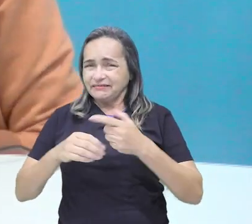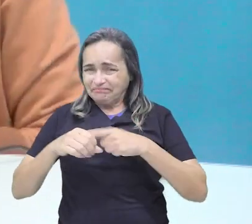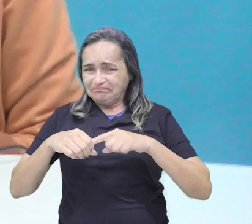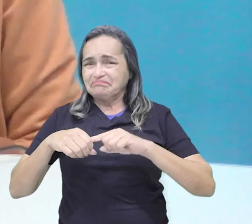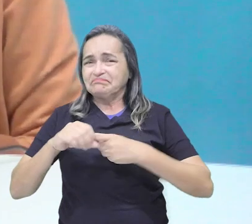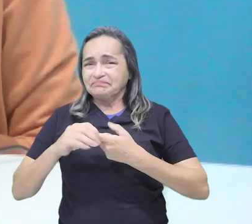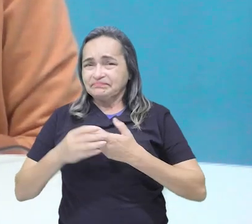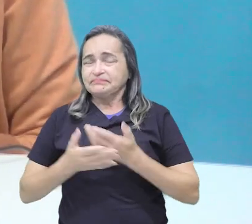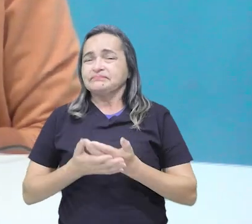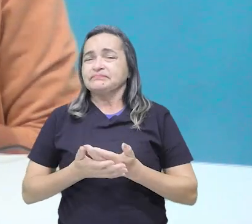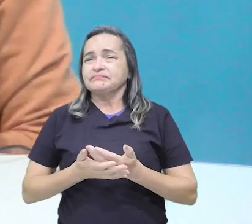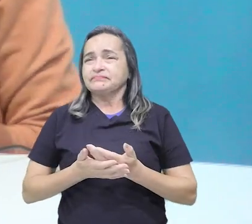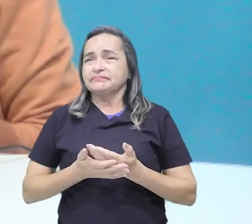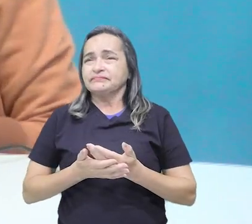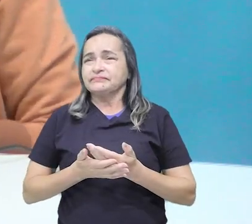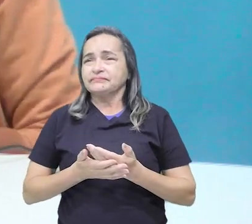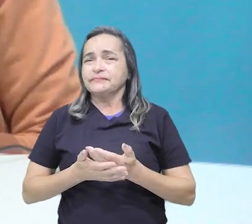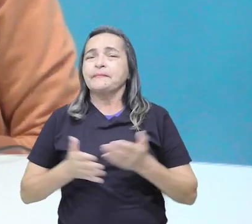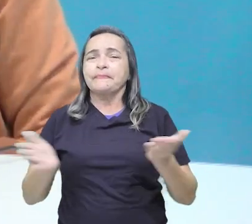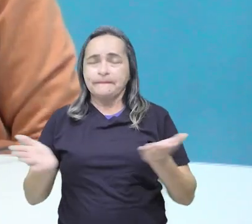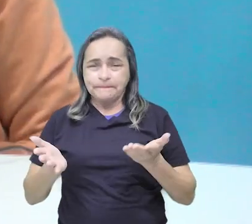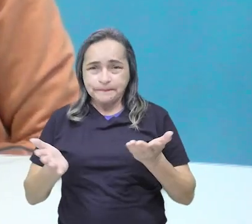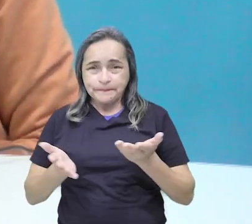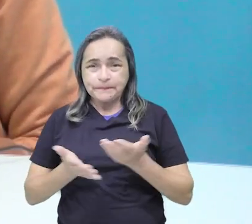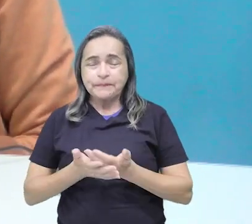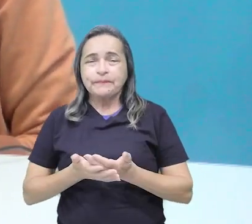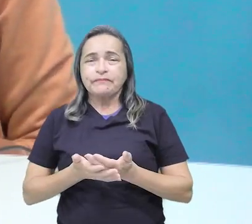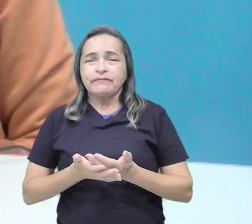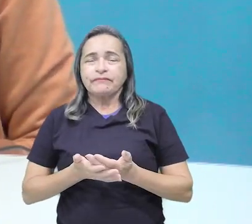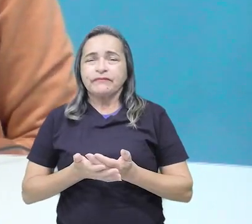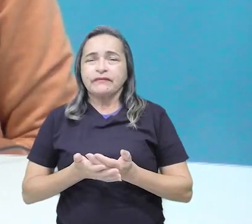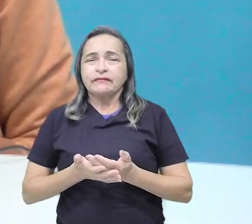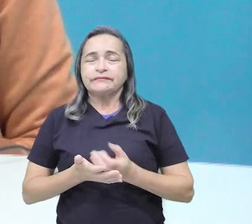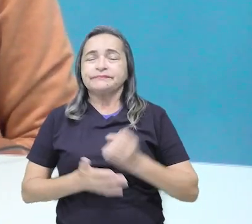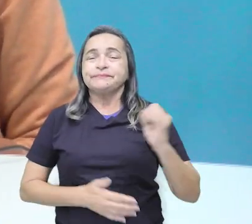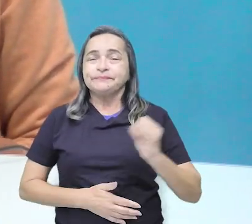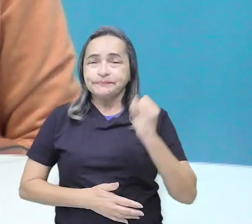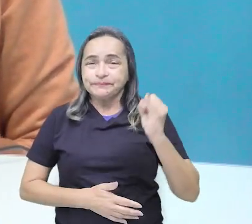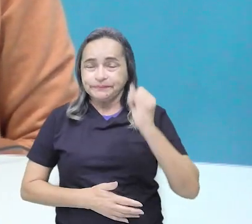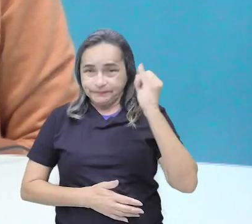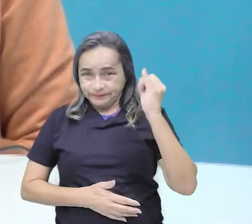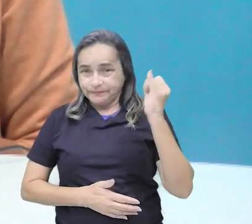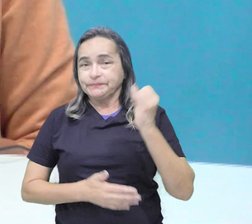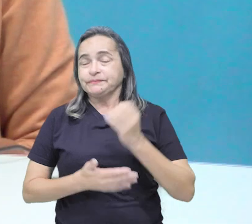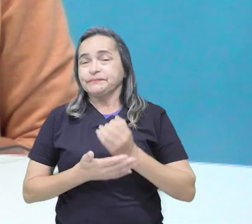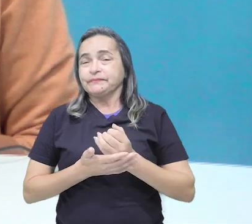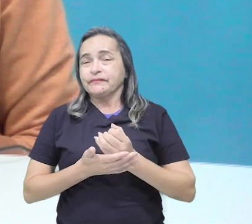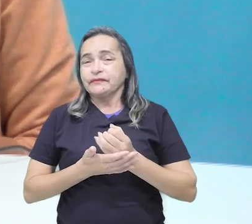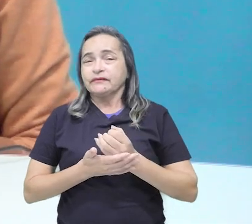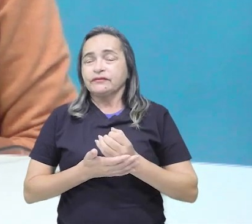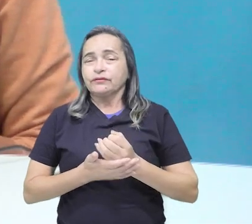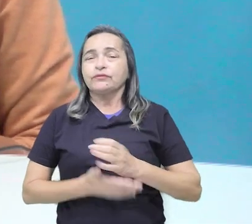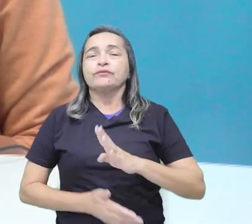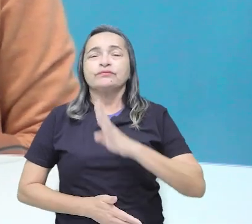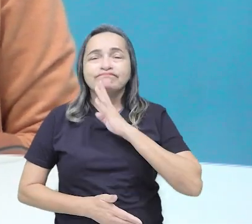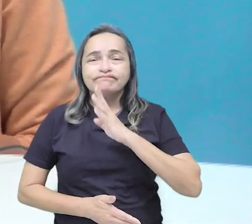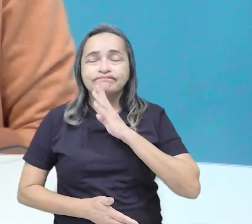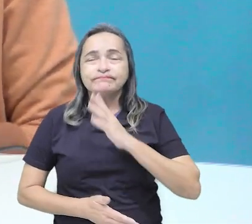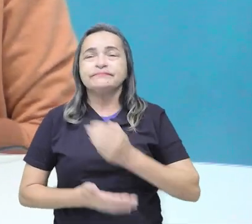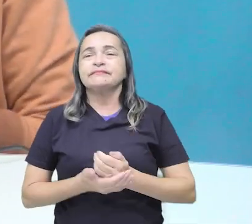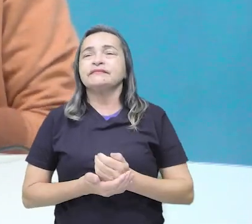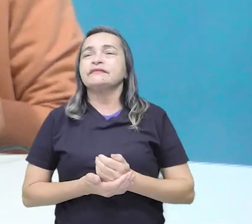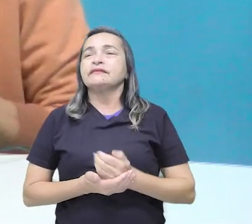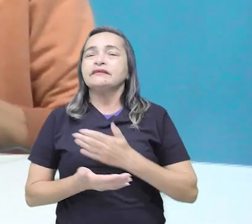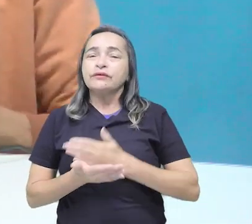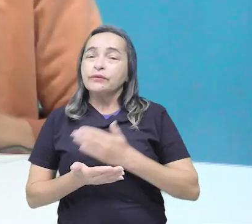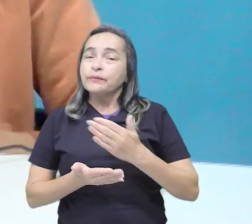grande, mas que a gente chega já e já nele. No entanto, eu gostaria de começar perguntando para o senhor, em